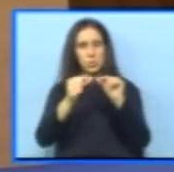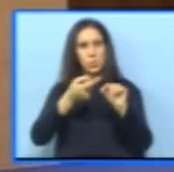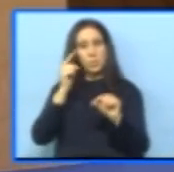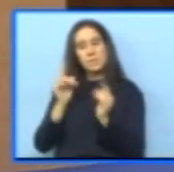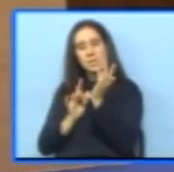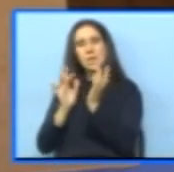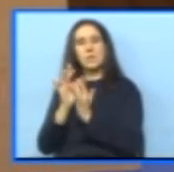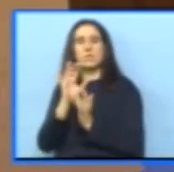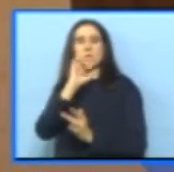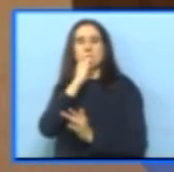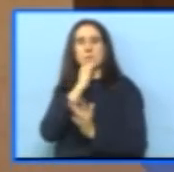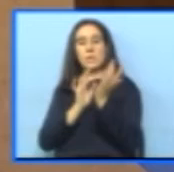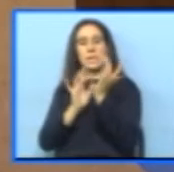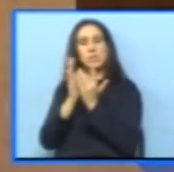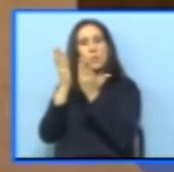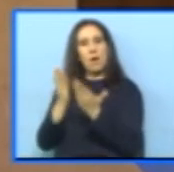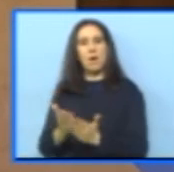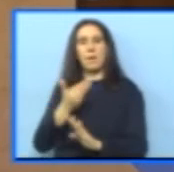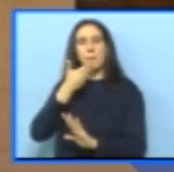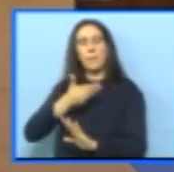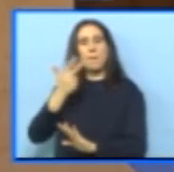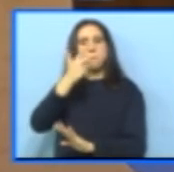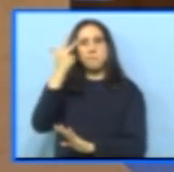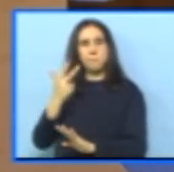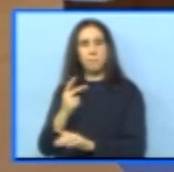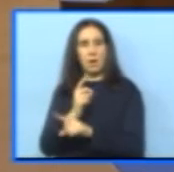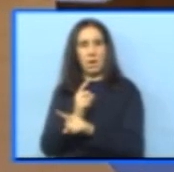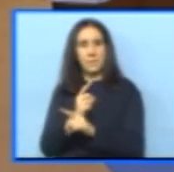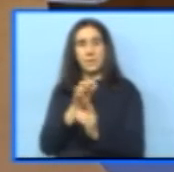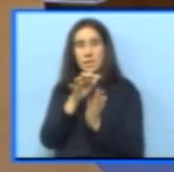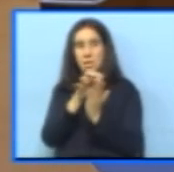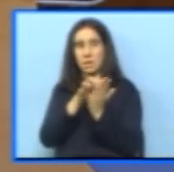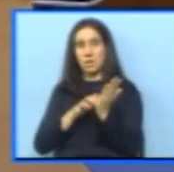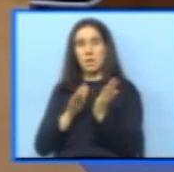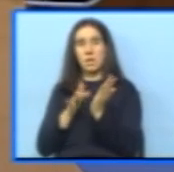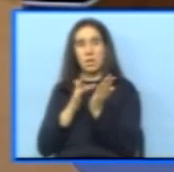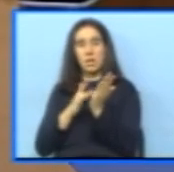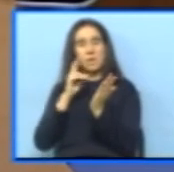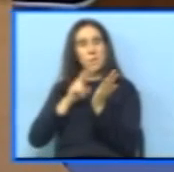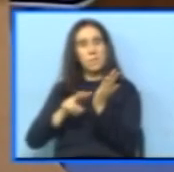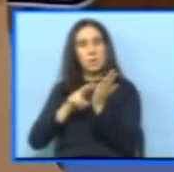Cristo está contida toda essa sabedoria. E por isso, ao meio desta segunda leitura, de facto,